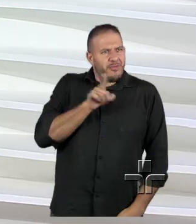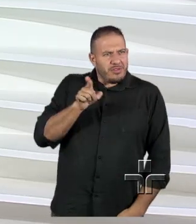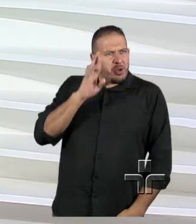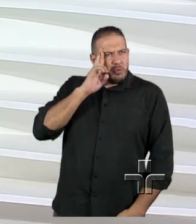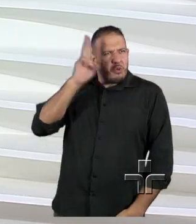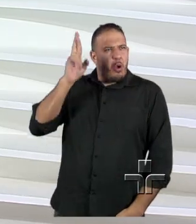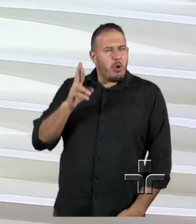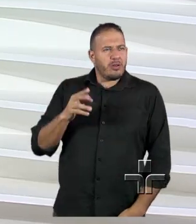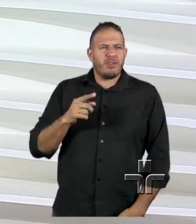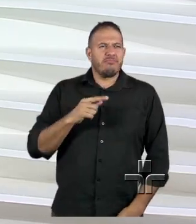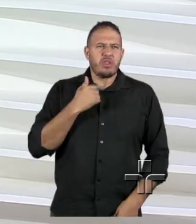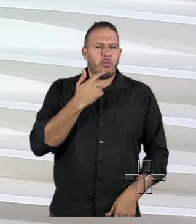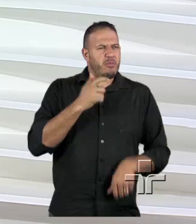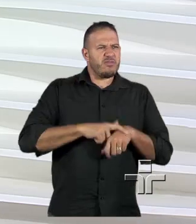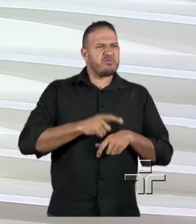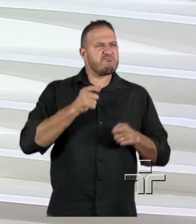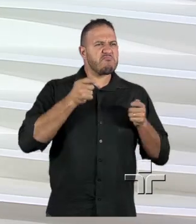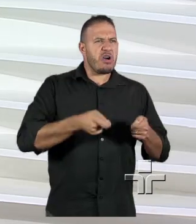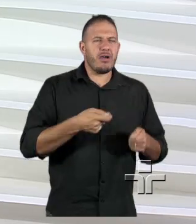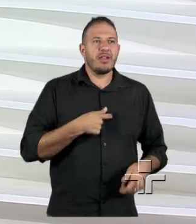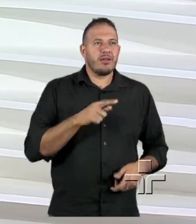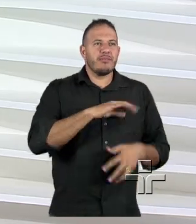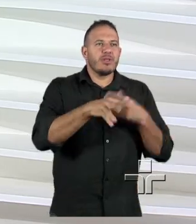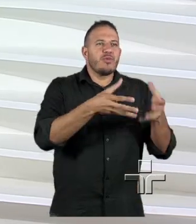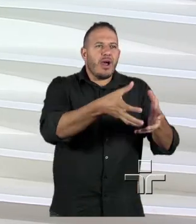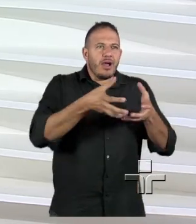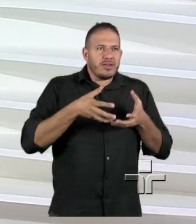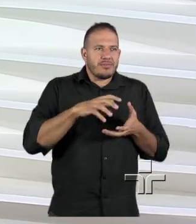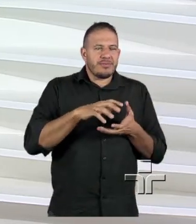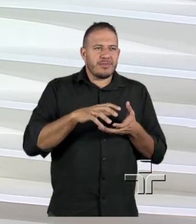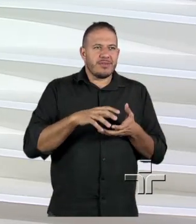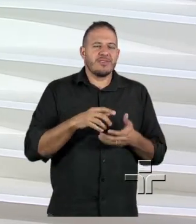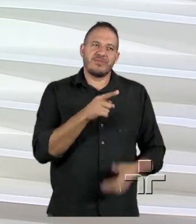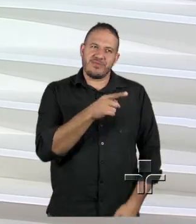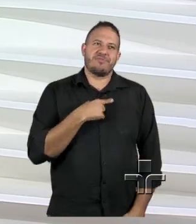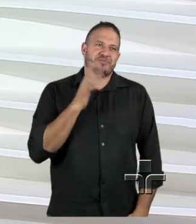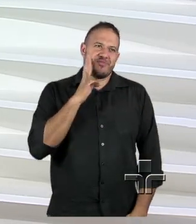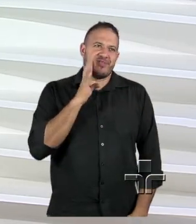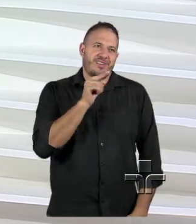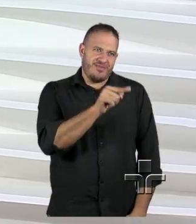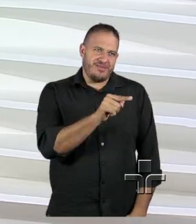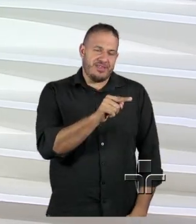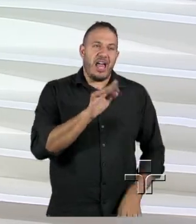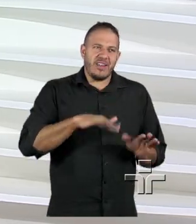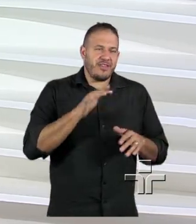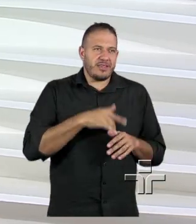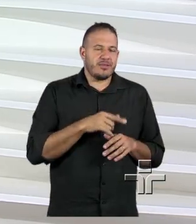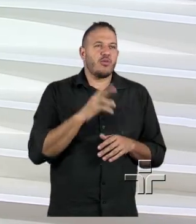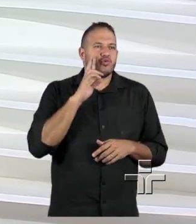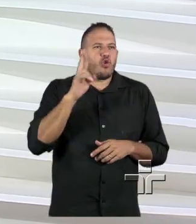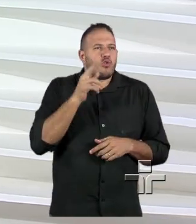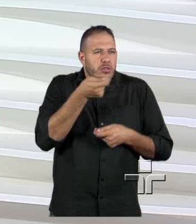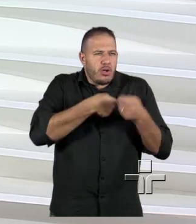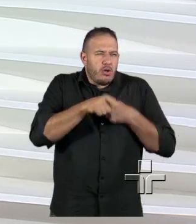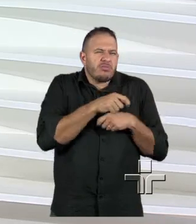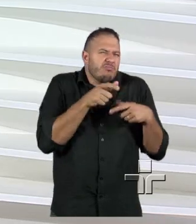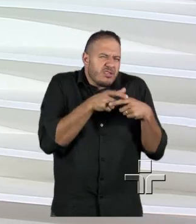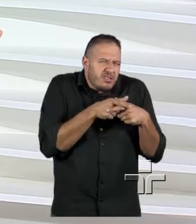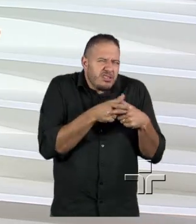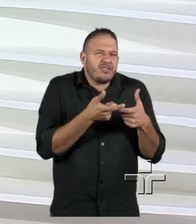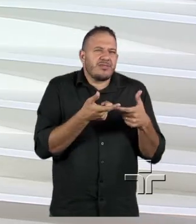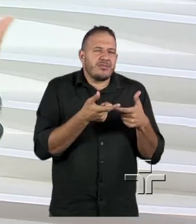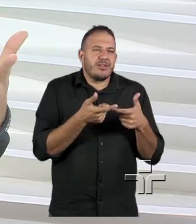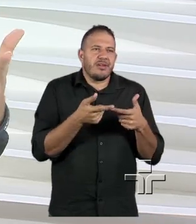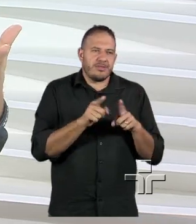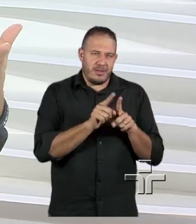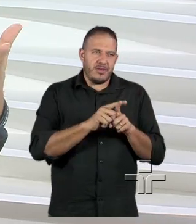da verdade. Então ele me mandou a caixa de presente, quer dizer, acho que isso é muito importante. Eu sou às vezes o pequeno empresário, aliás, o poder é